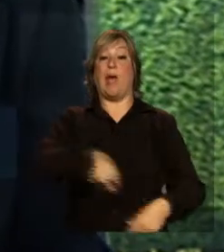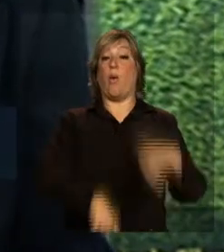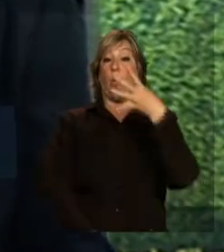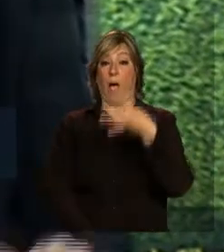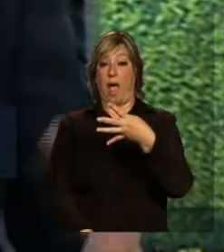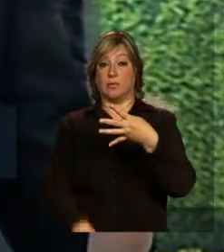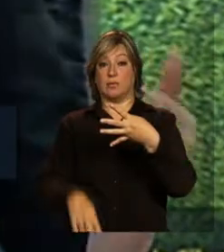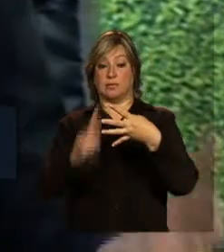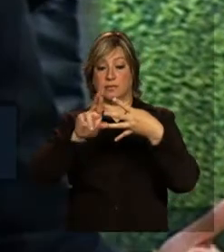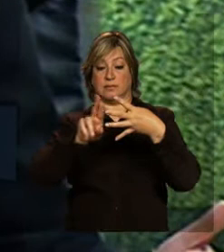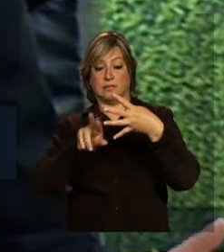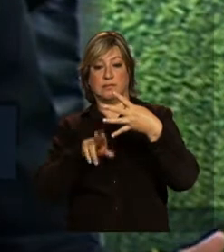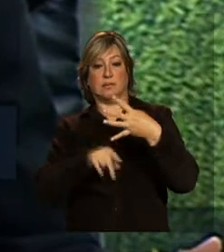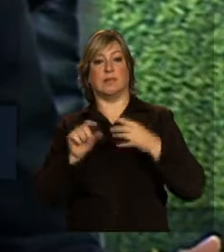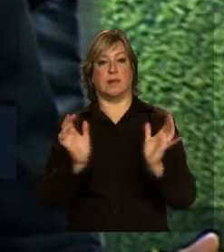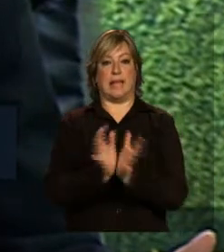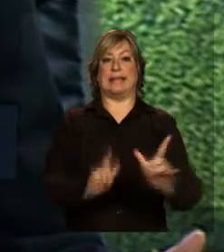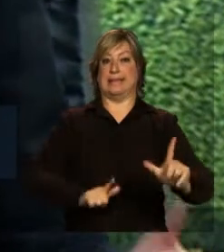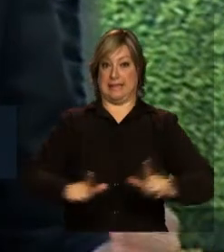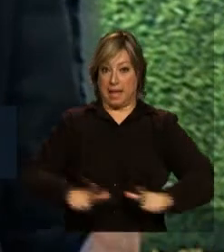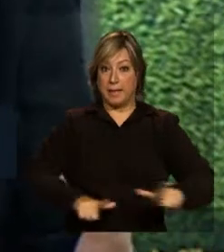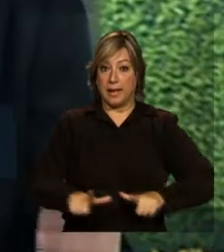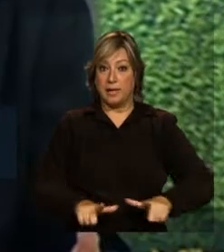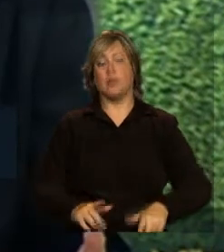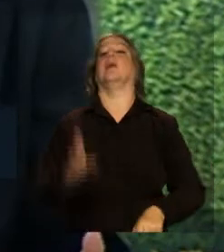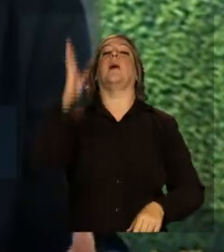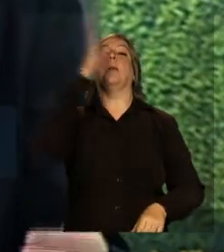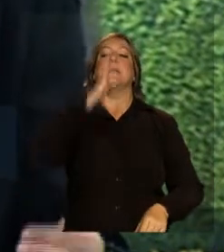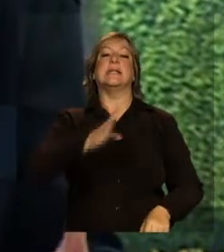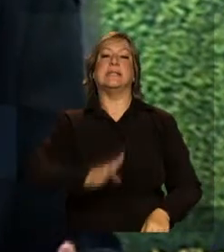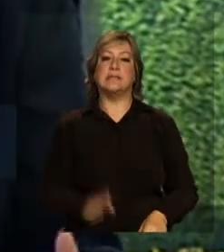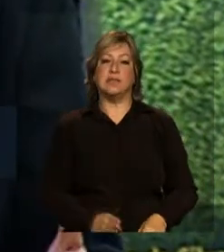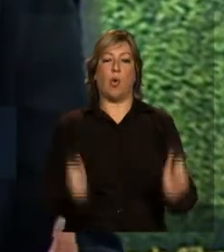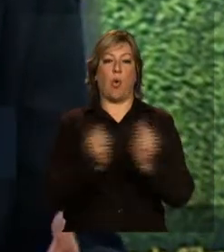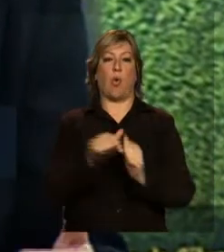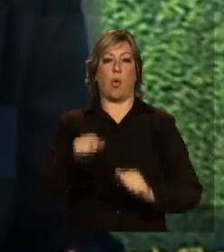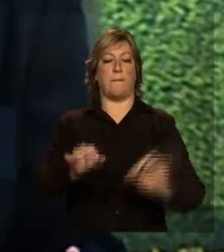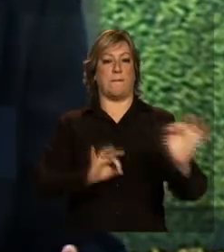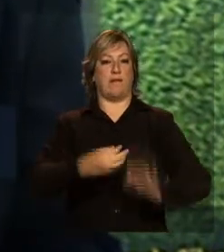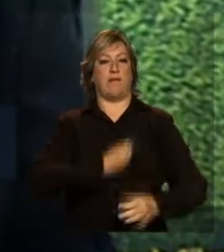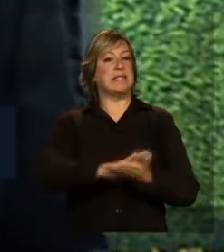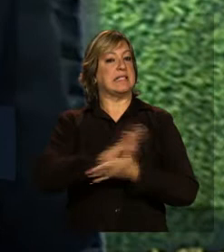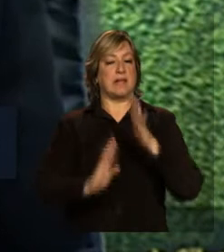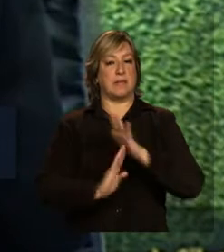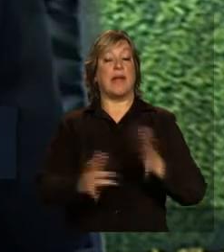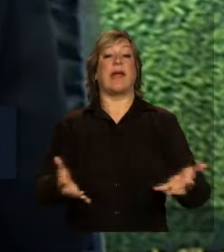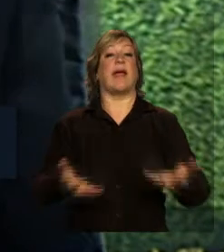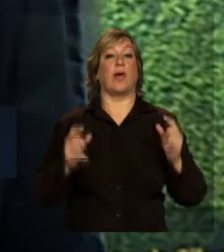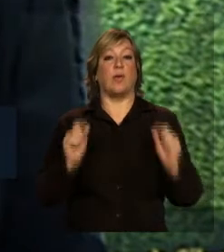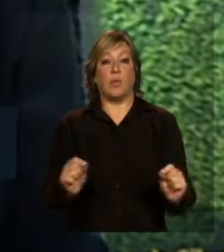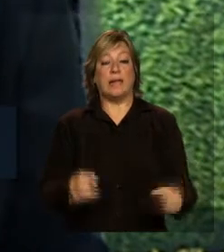quatro grandes diretrizes de trabalho, o Brasil, através do Plano Viver Sem Limite,